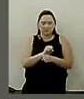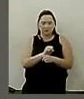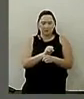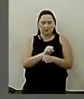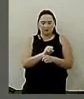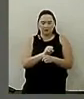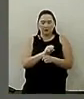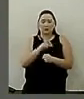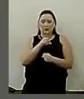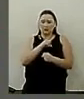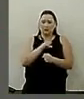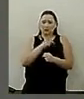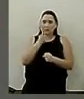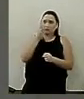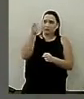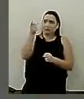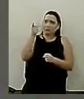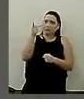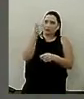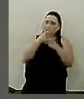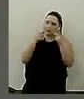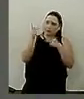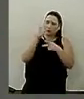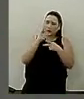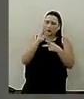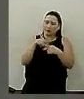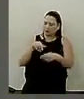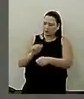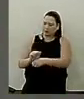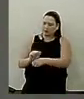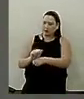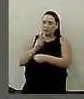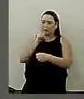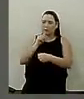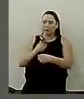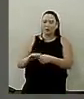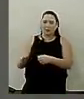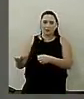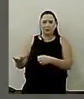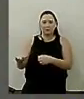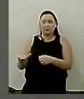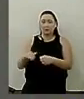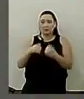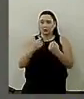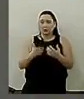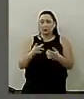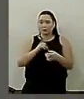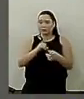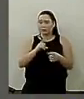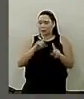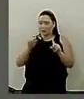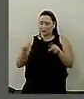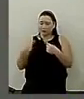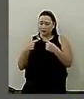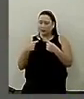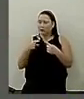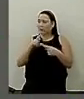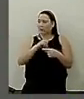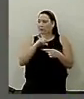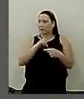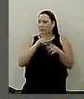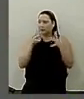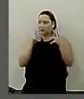Ele repreendeu o vento, ele acalmou a fúria das águas. Diante da tentação de ver o mal em todos